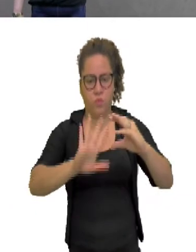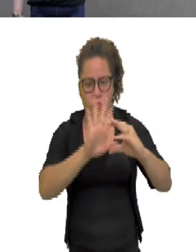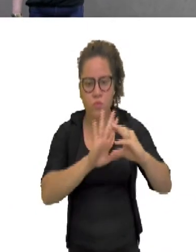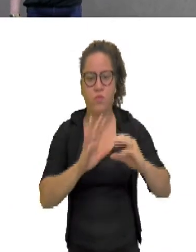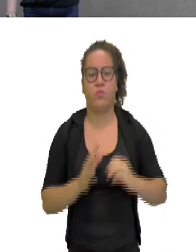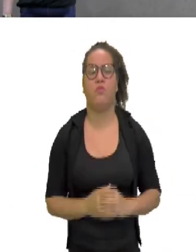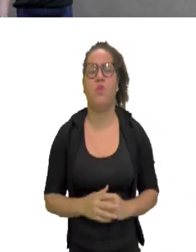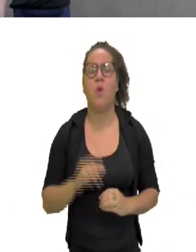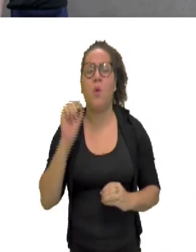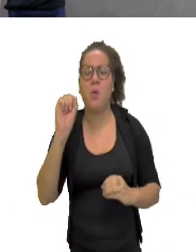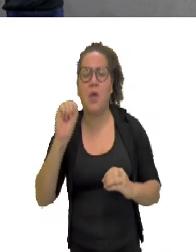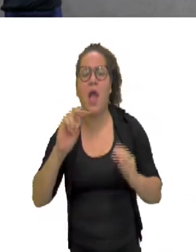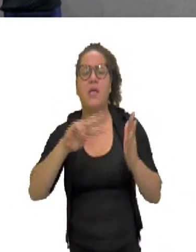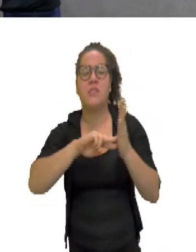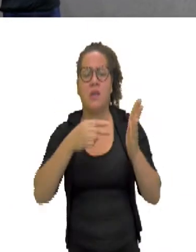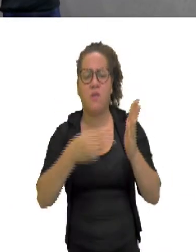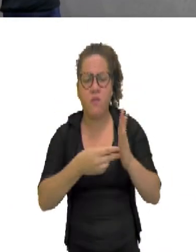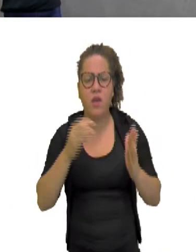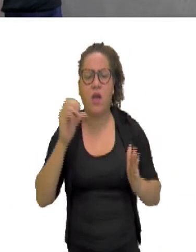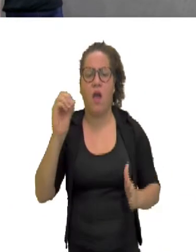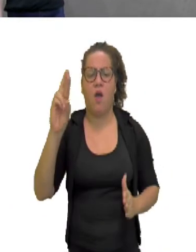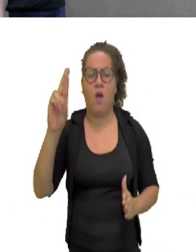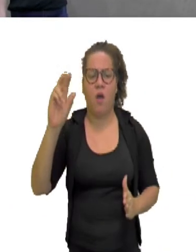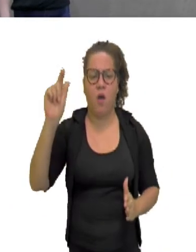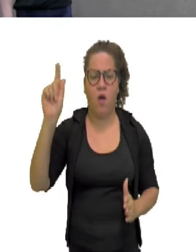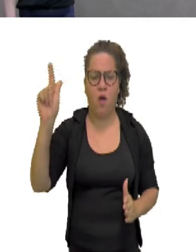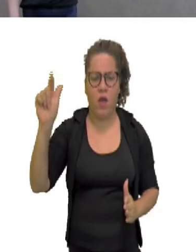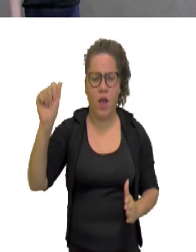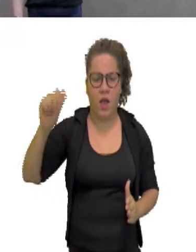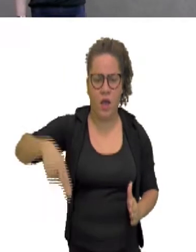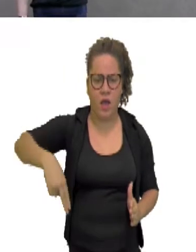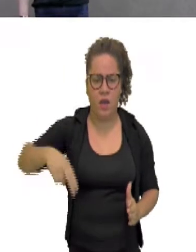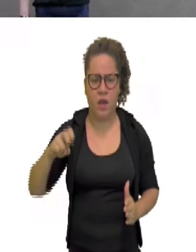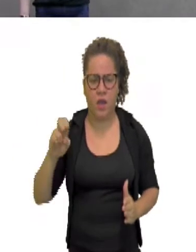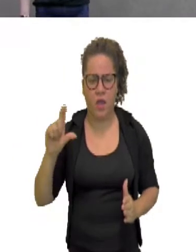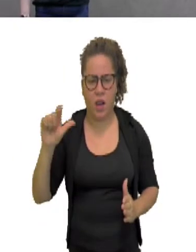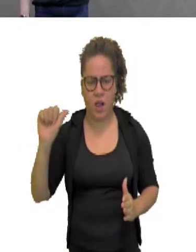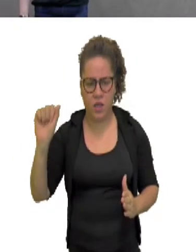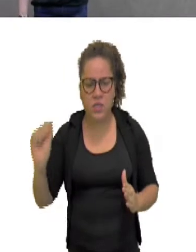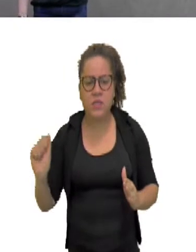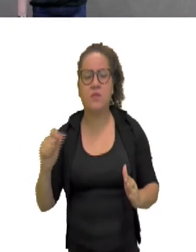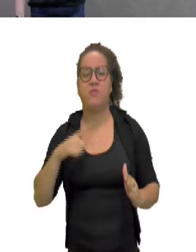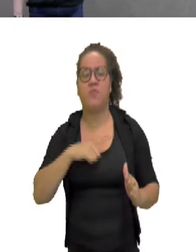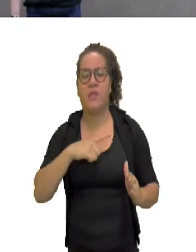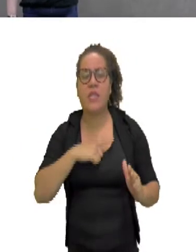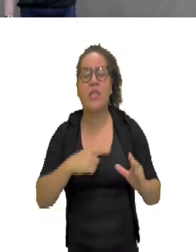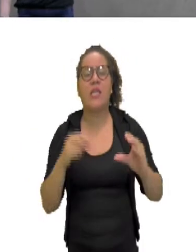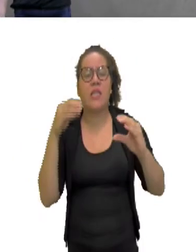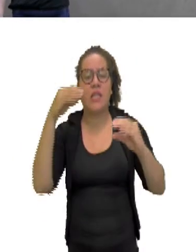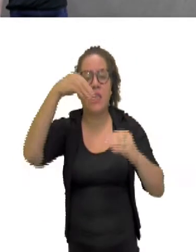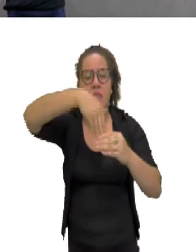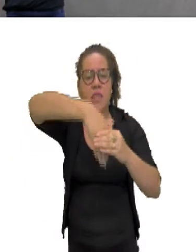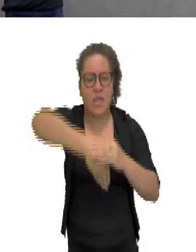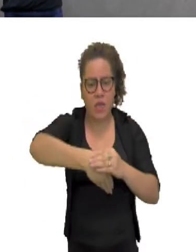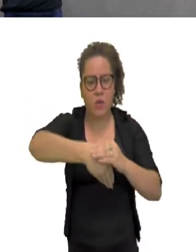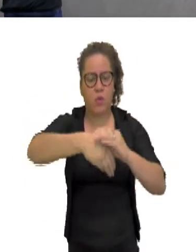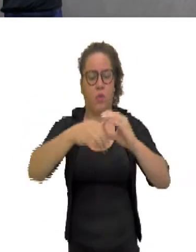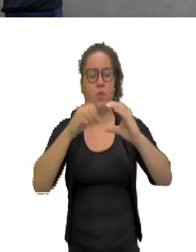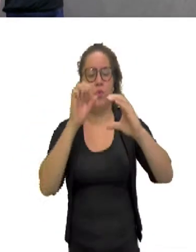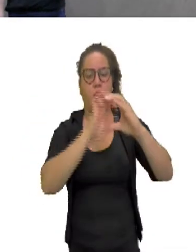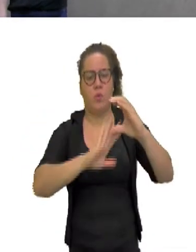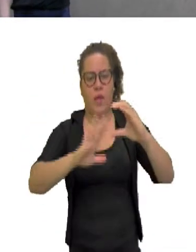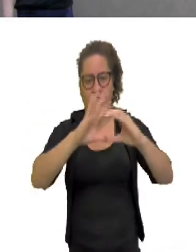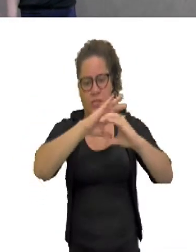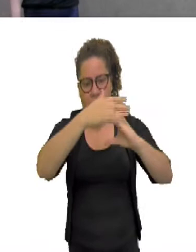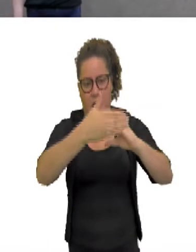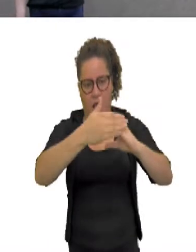que são essas organelas? São estruturas que ficam dentro das células, mais precisamente dentro